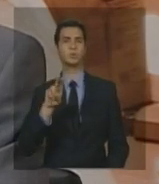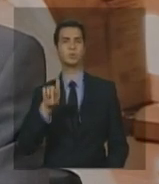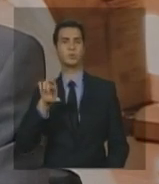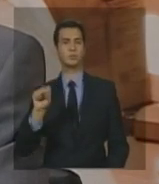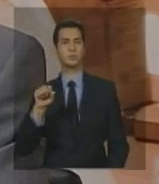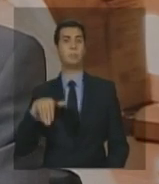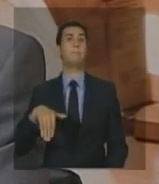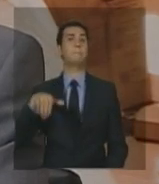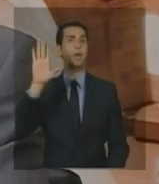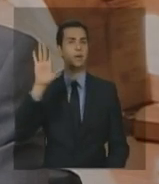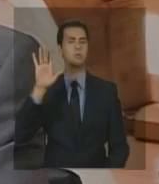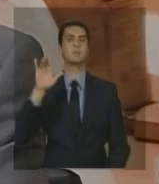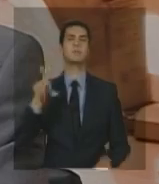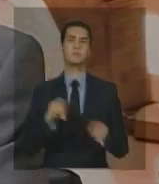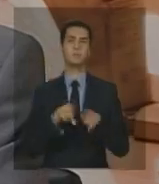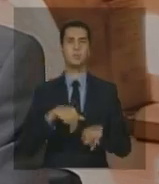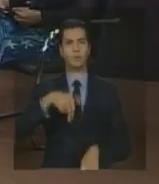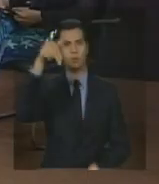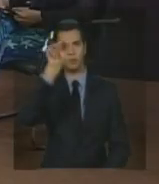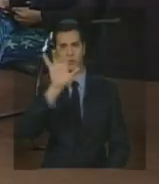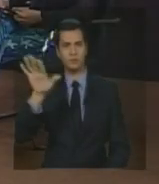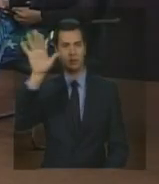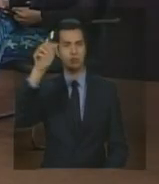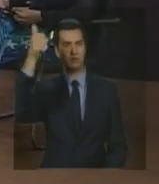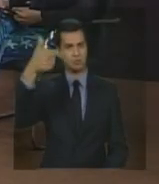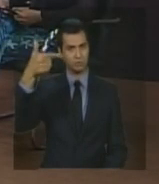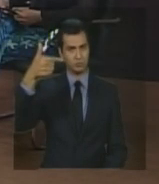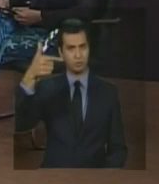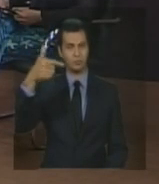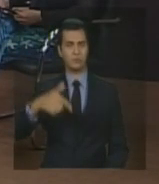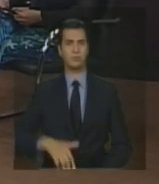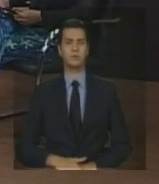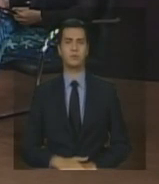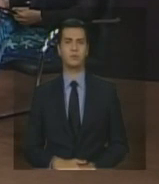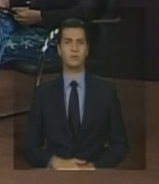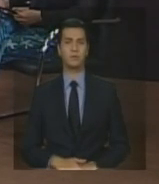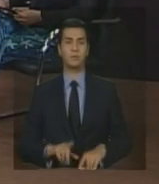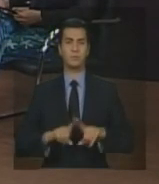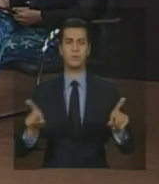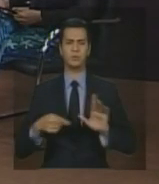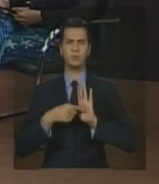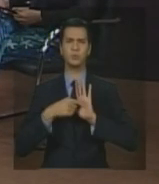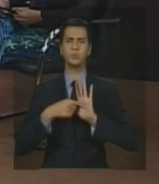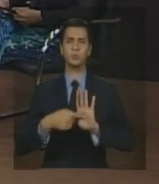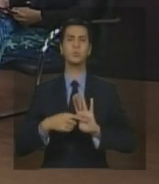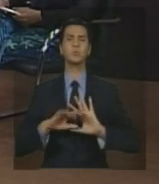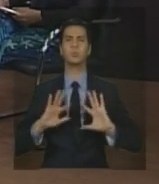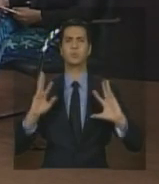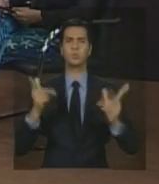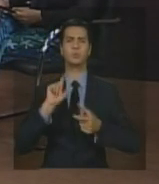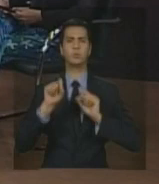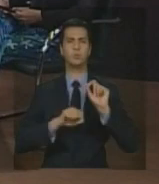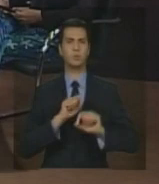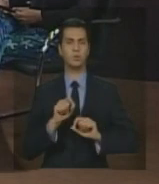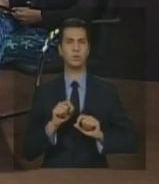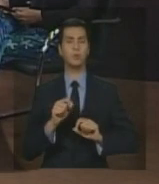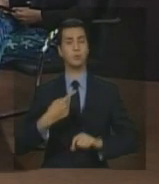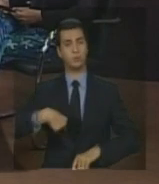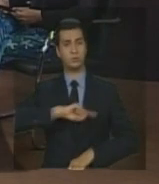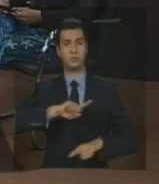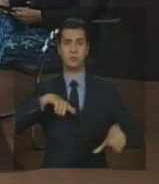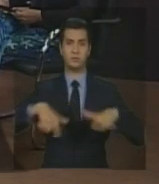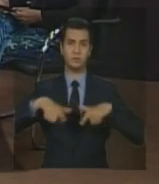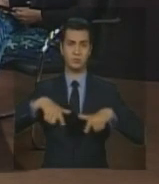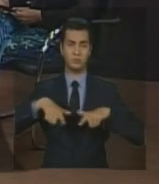região nordeste vem em segundo lugar, mas assim, todo nessa perspectiva e por isso é que temos trabalhado